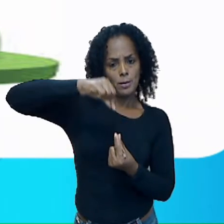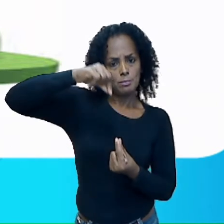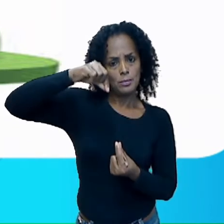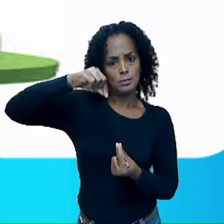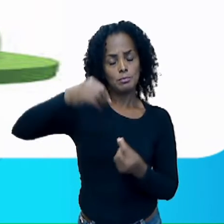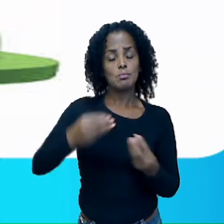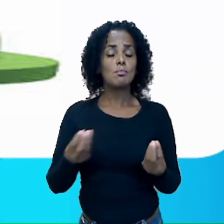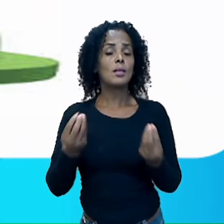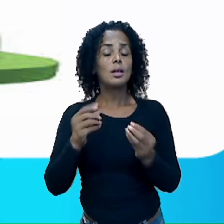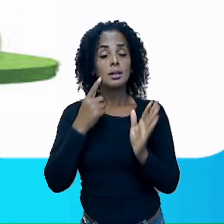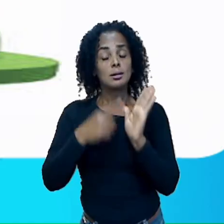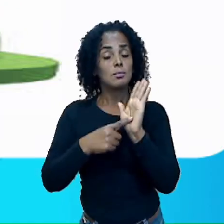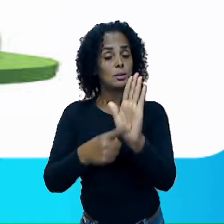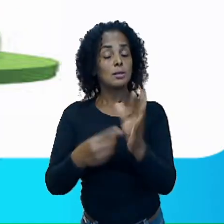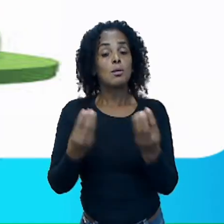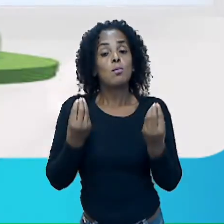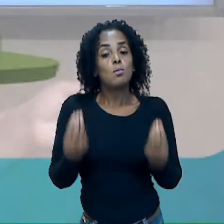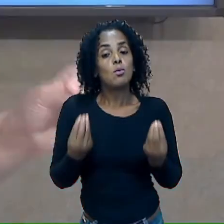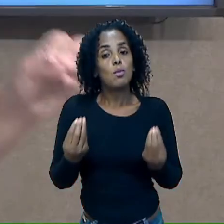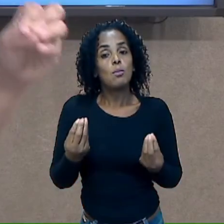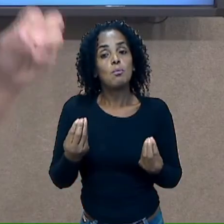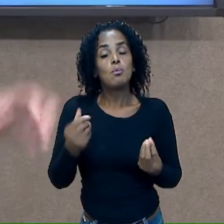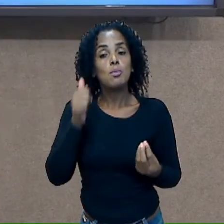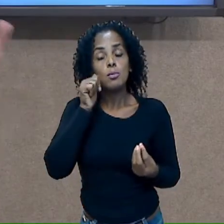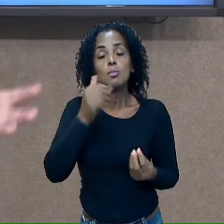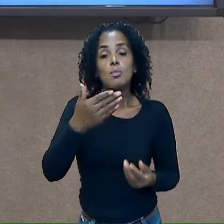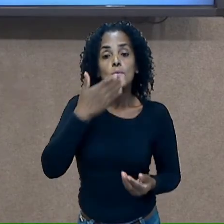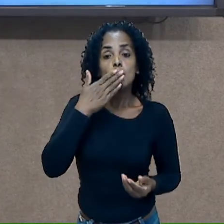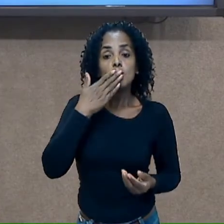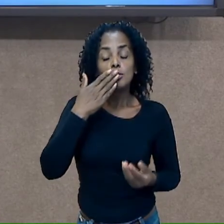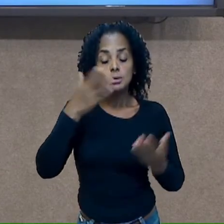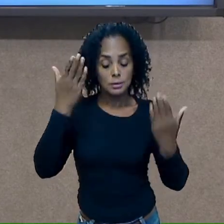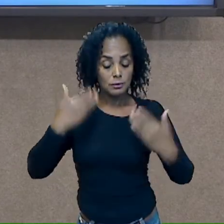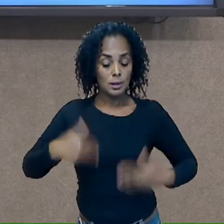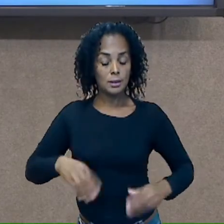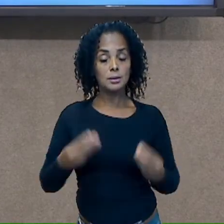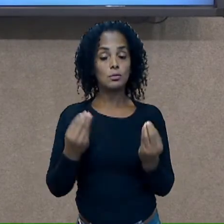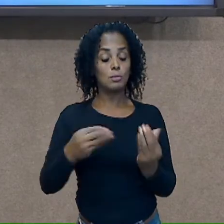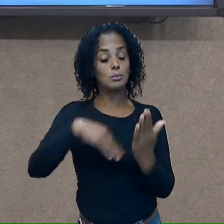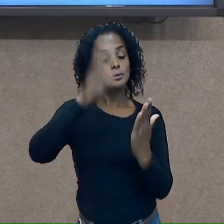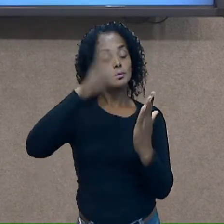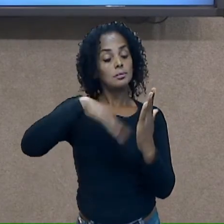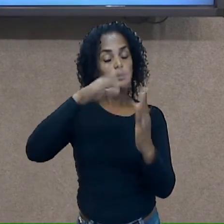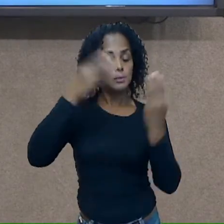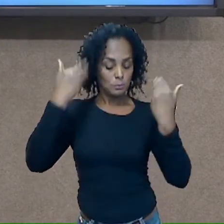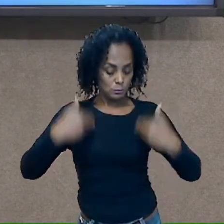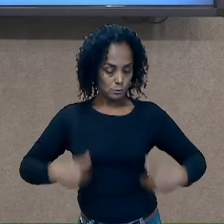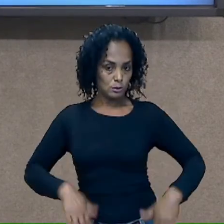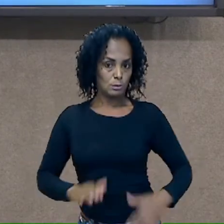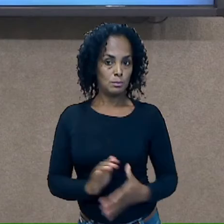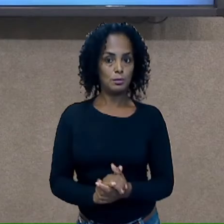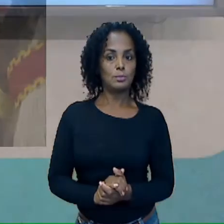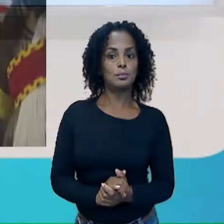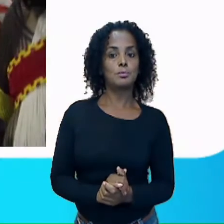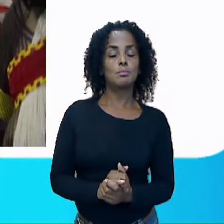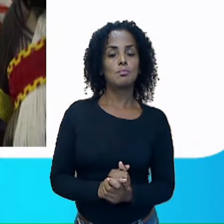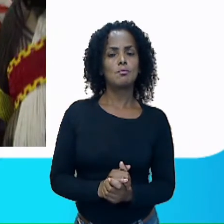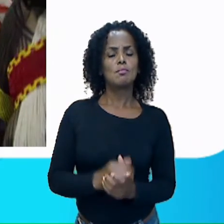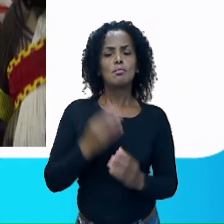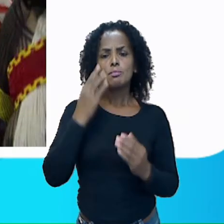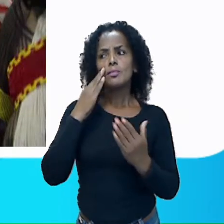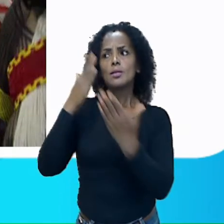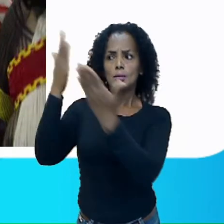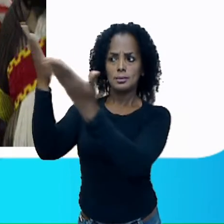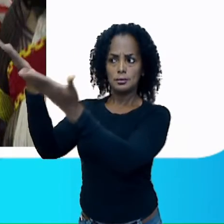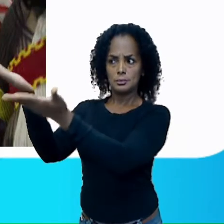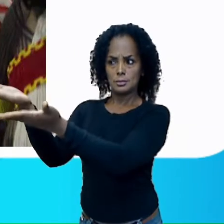representando como uma índiazinha se veste, se pinta. Aqui, mais uma vez, olha que